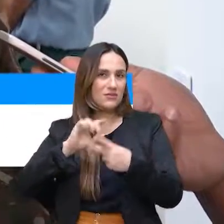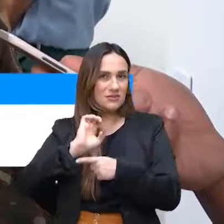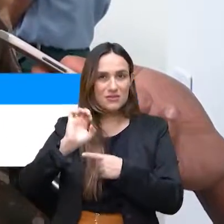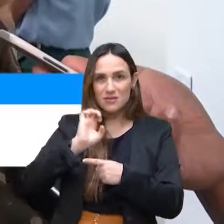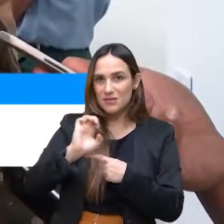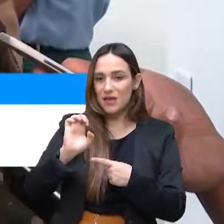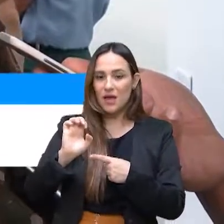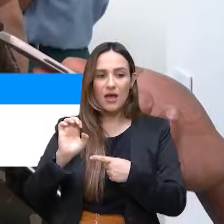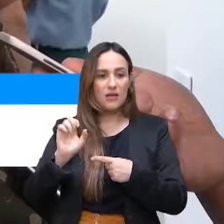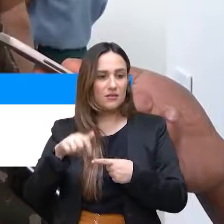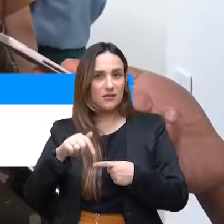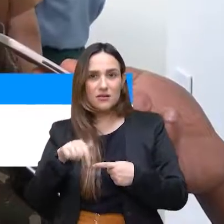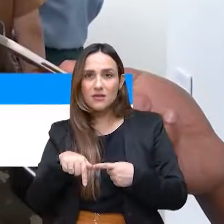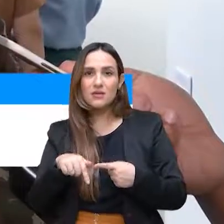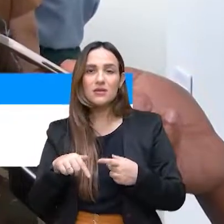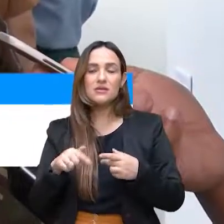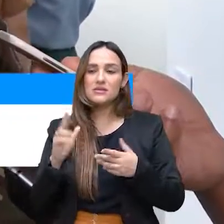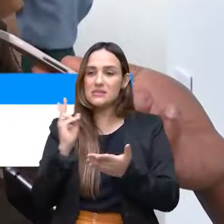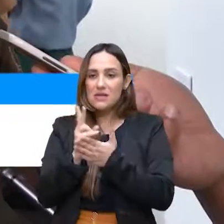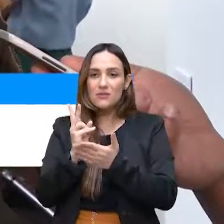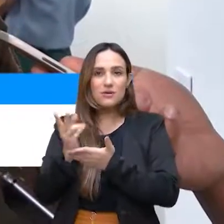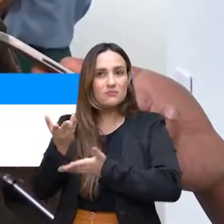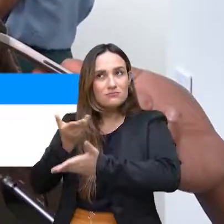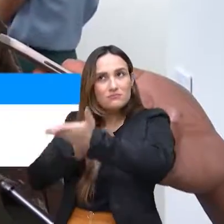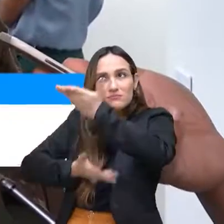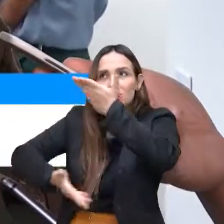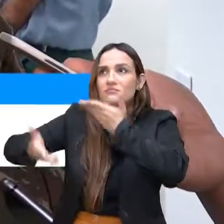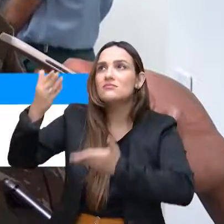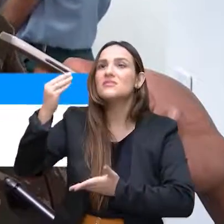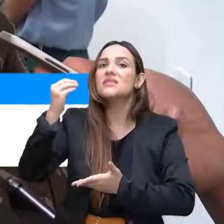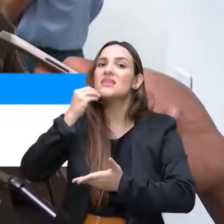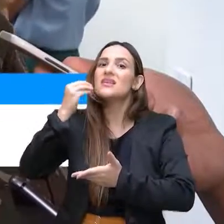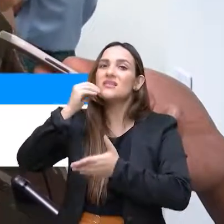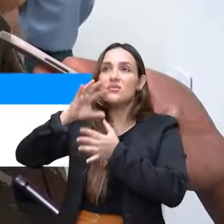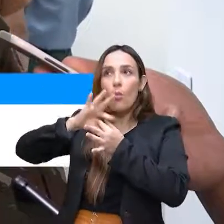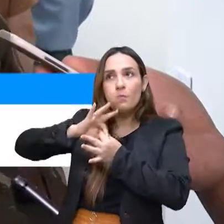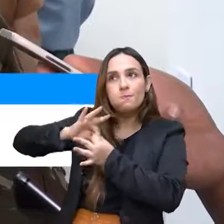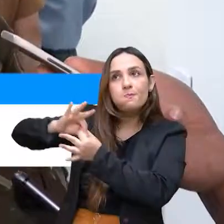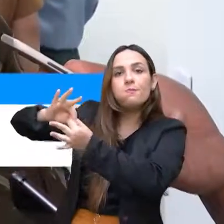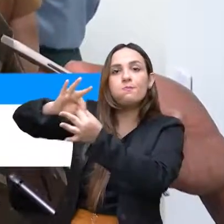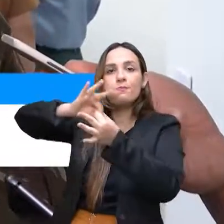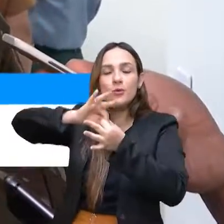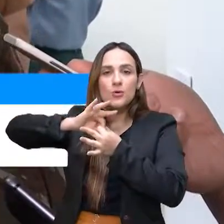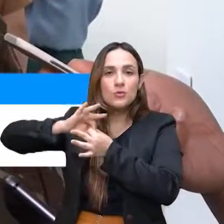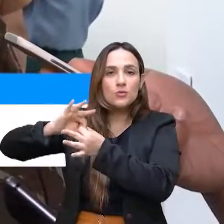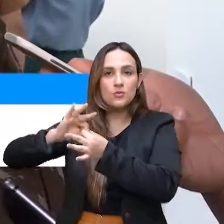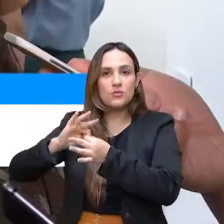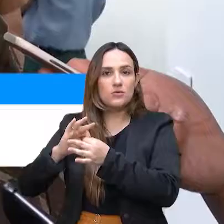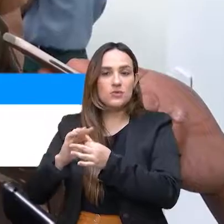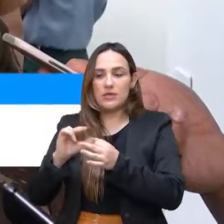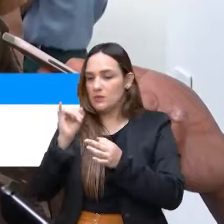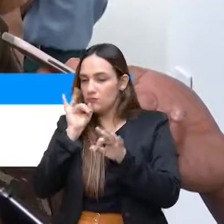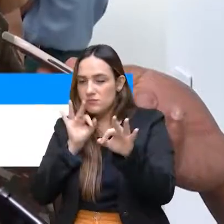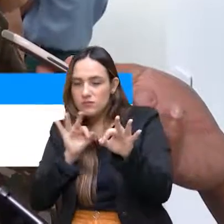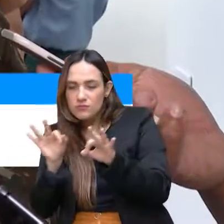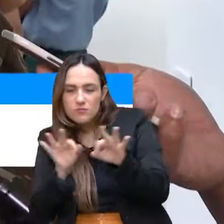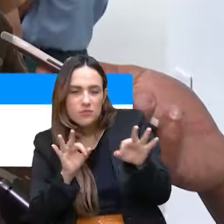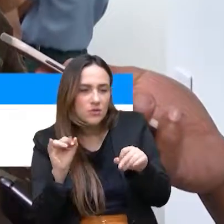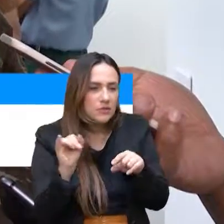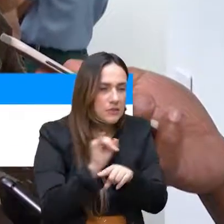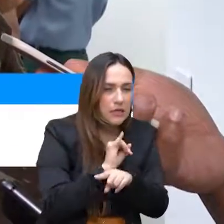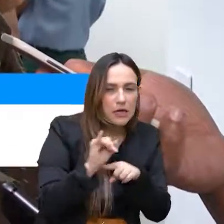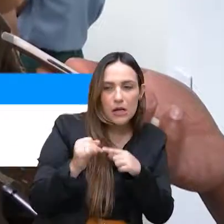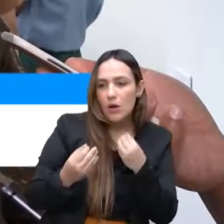das agências de uma maneira geral, com os órgãos de segurança do Estado. Dessa forma, nós estaremos à disposição